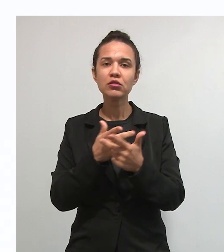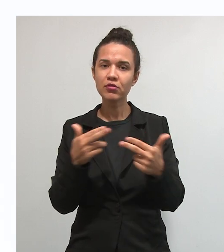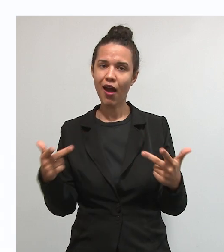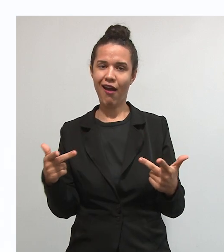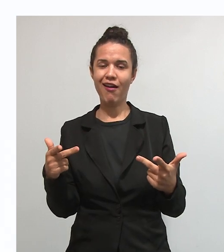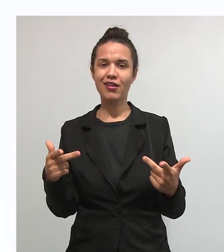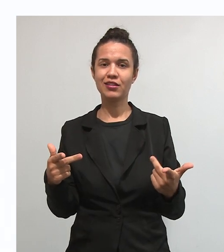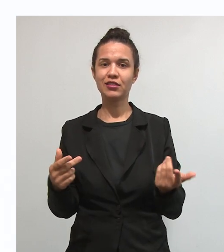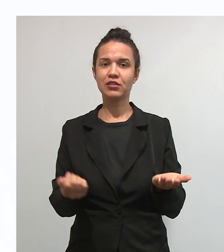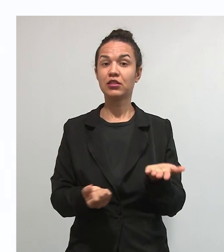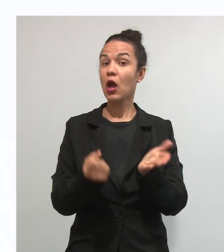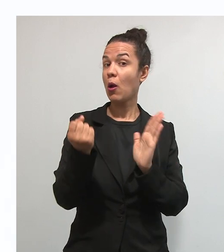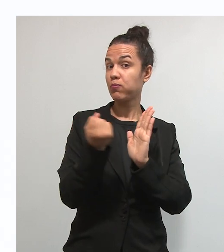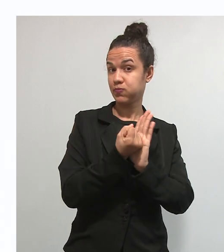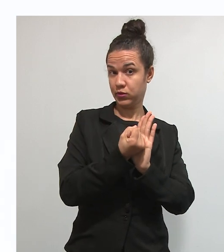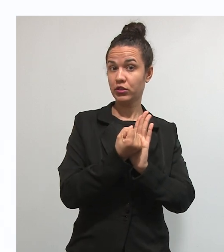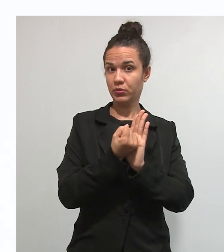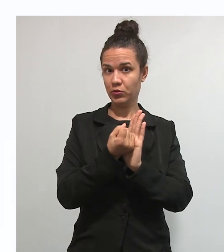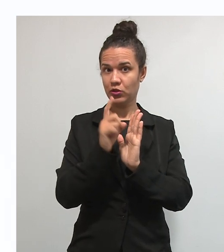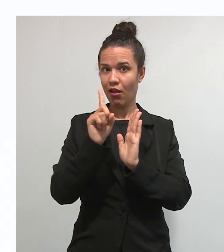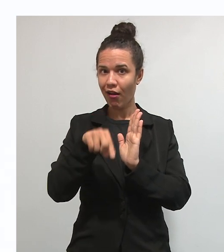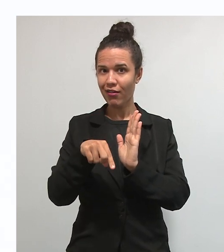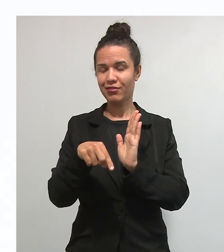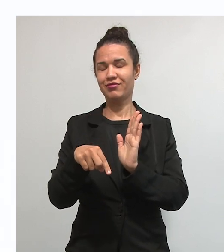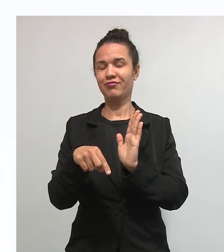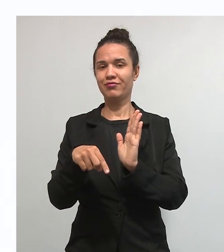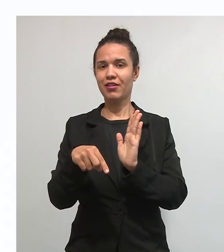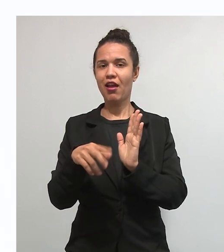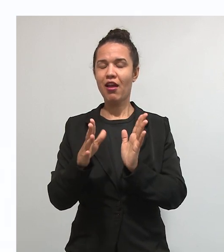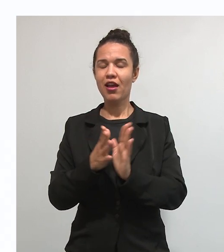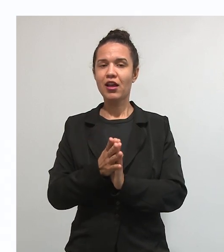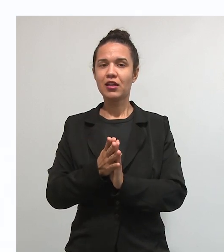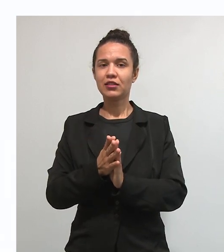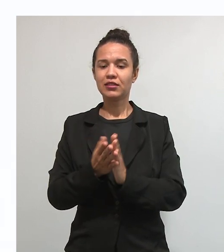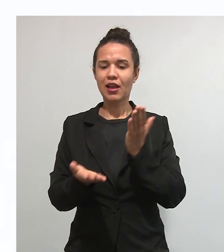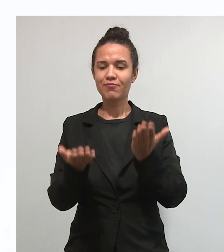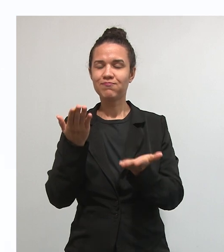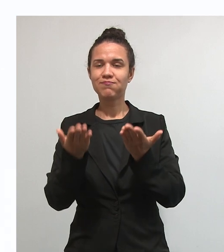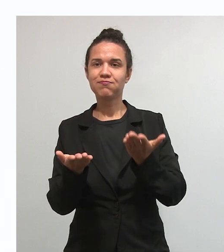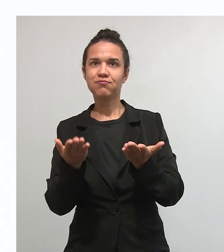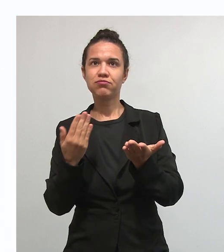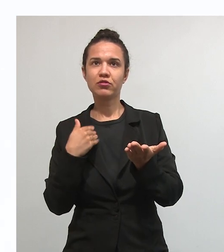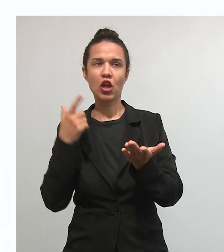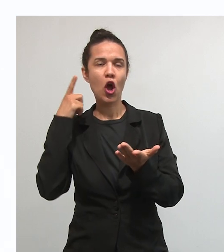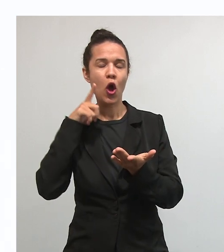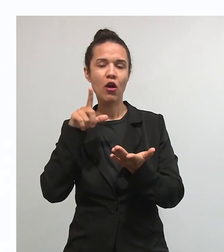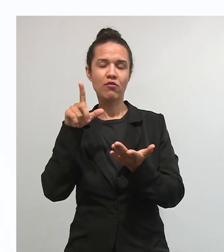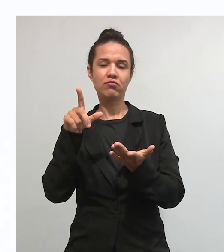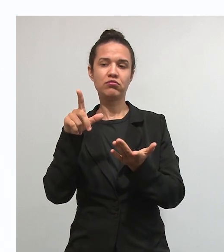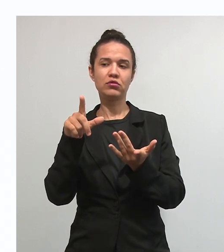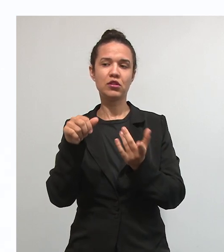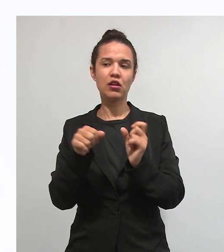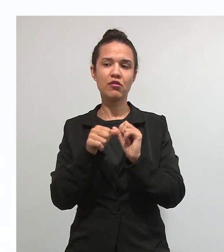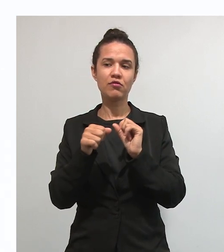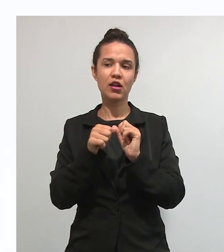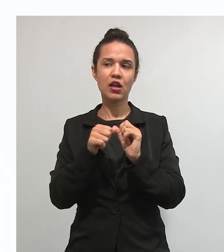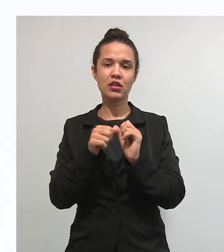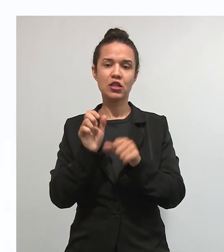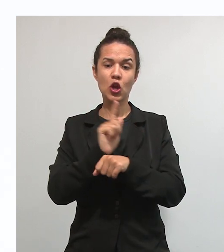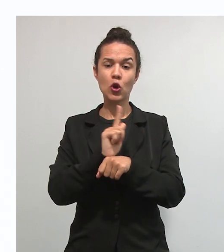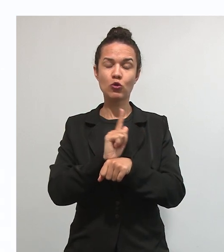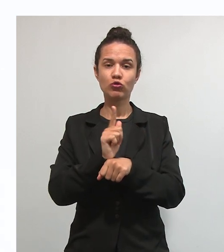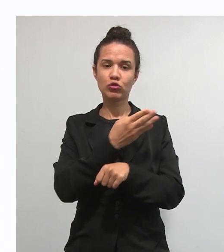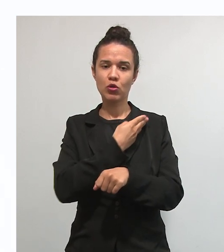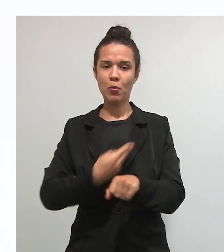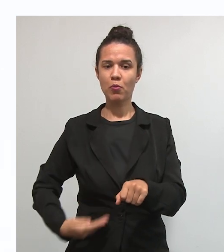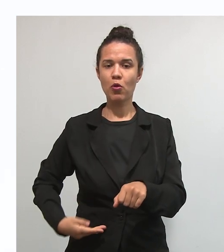patrimônio, essa evidenciação, ela possibilita, tá, que os gestores públicos possam ter uma tomada